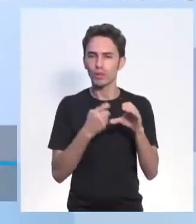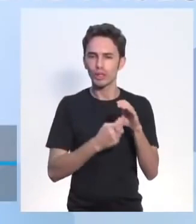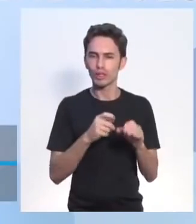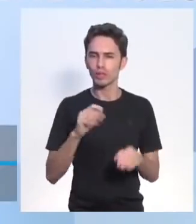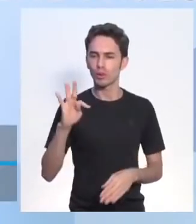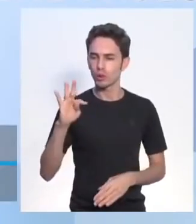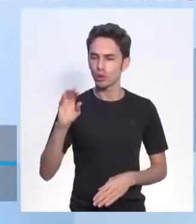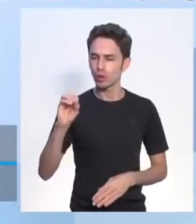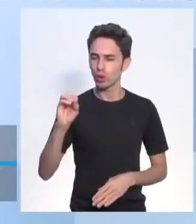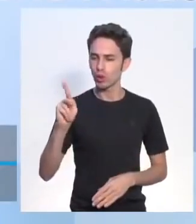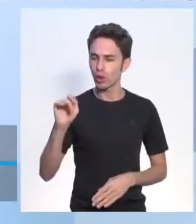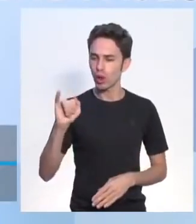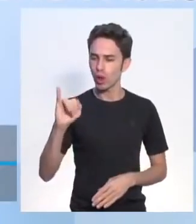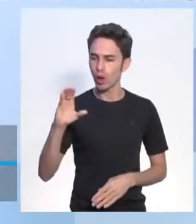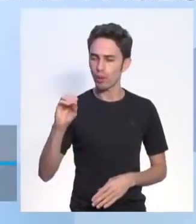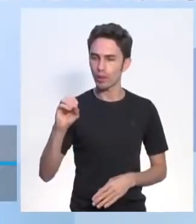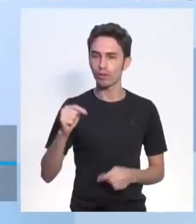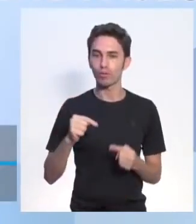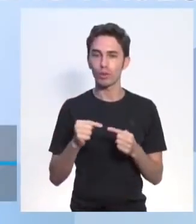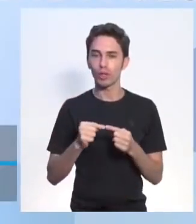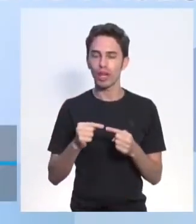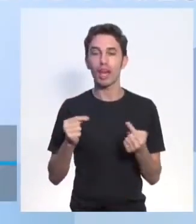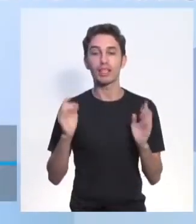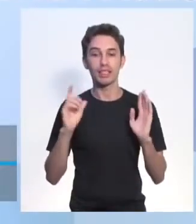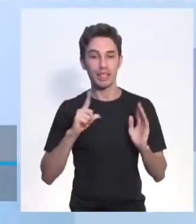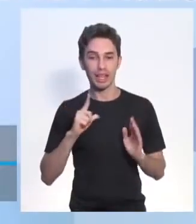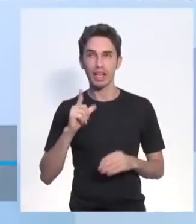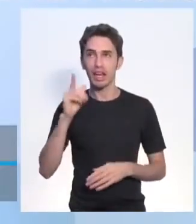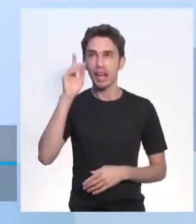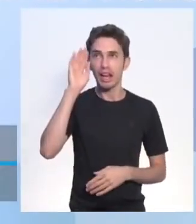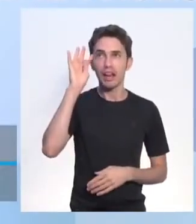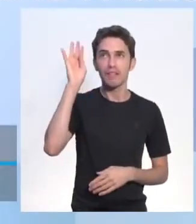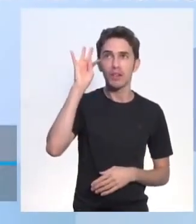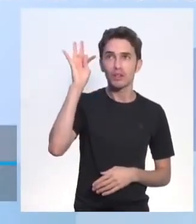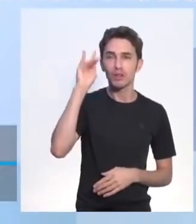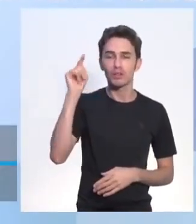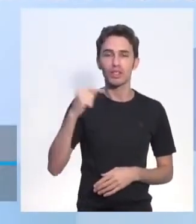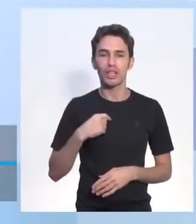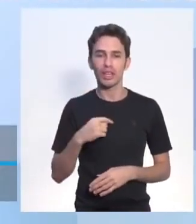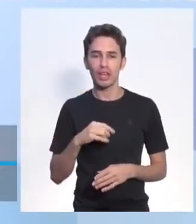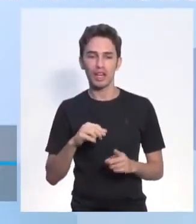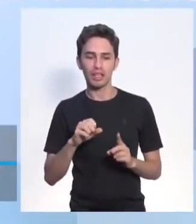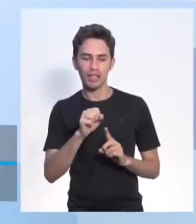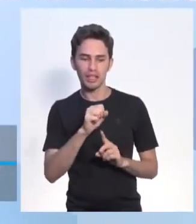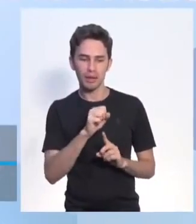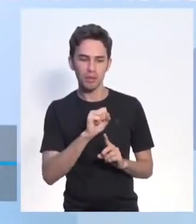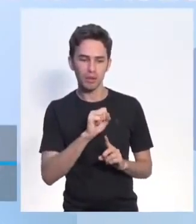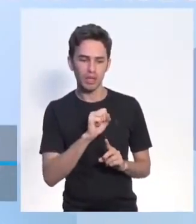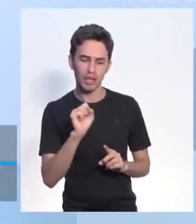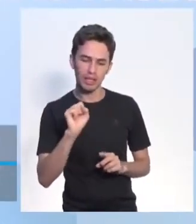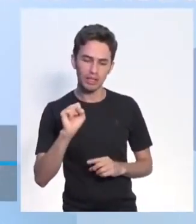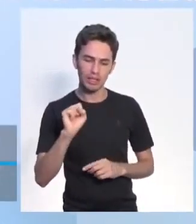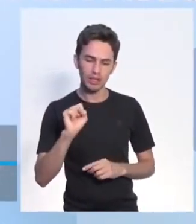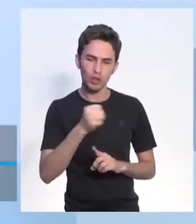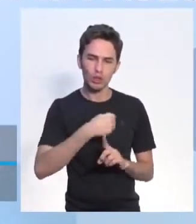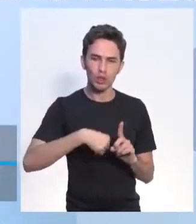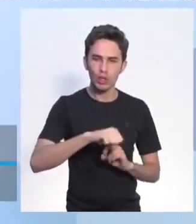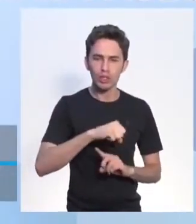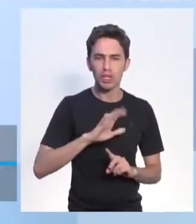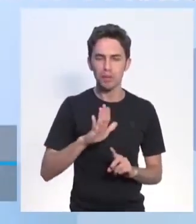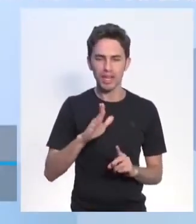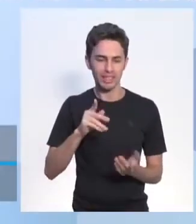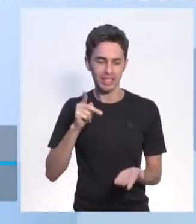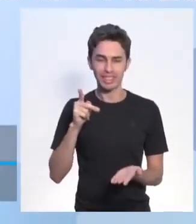teoria, na filosofia, mas não foi possível a sua prática, né? O comunismo